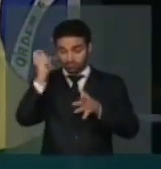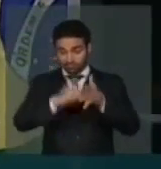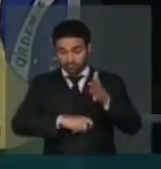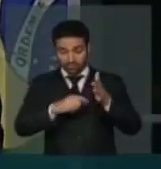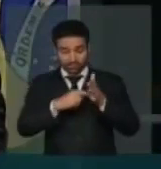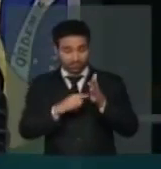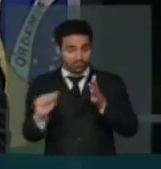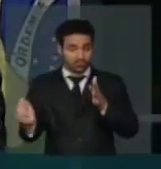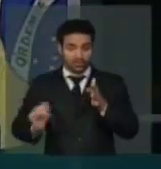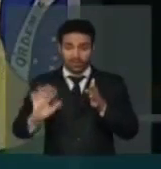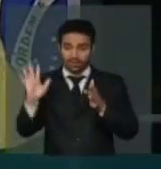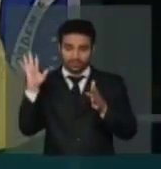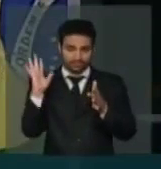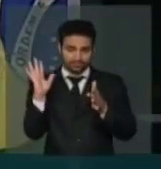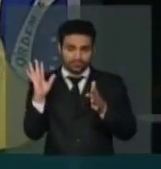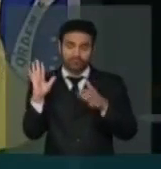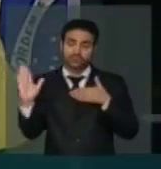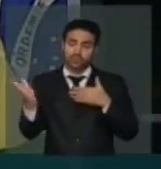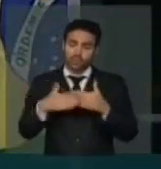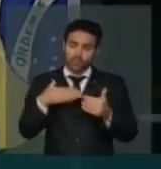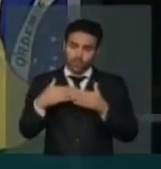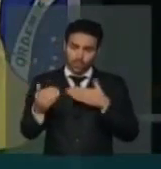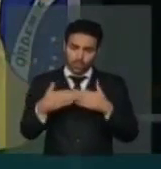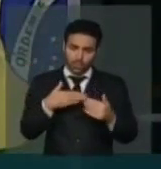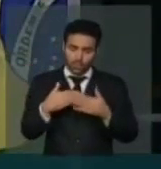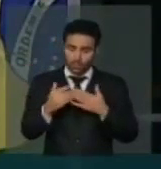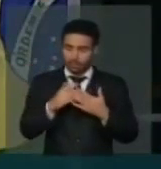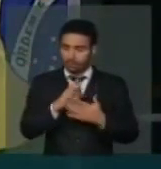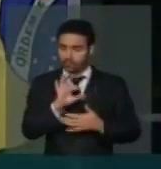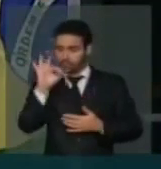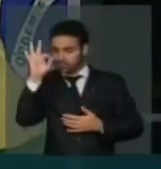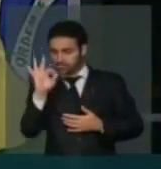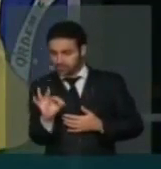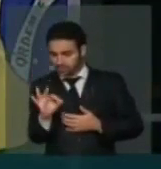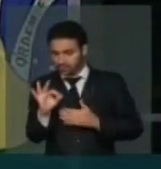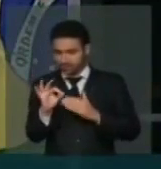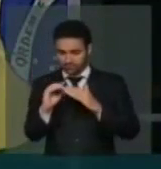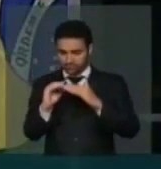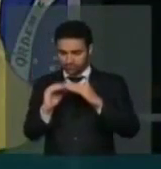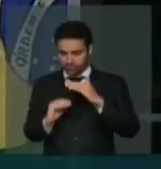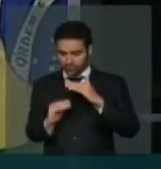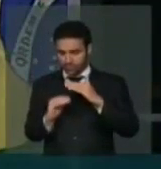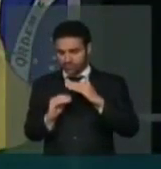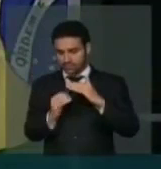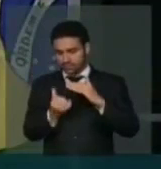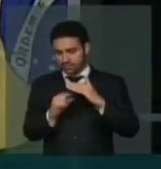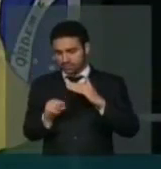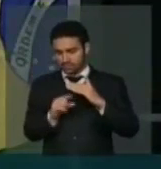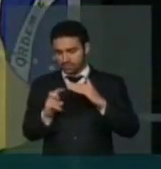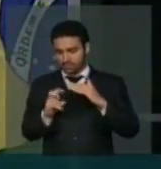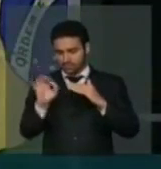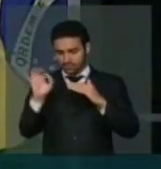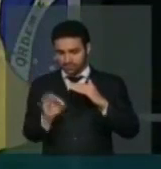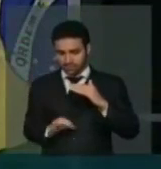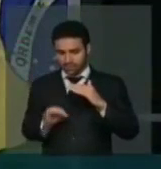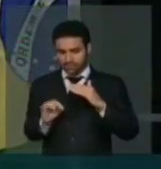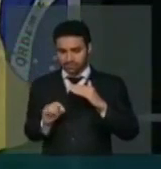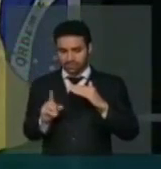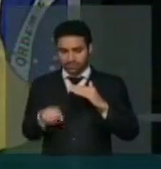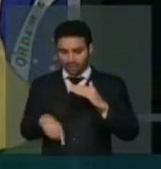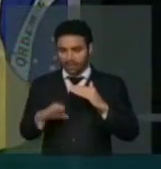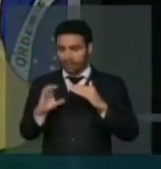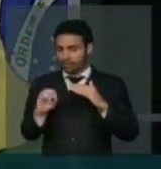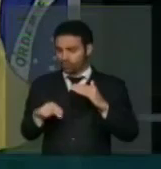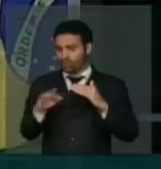está muito elevada. Qualquer percentual abaixo de 6,5% é